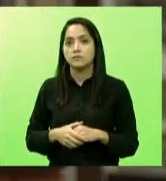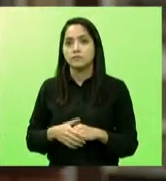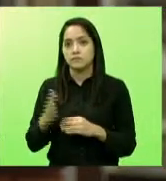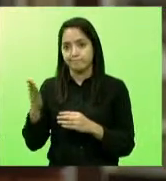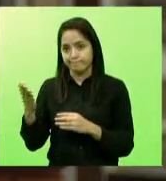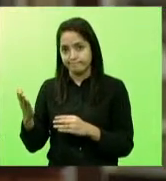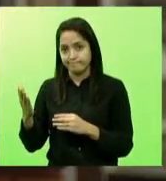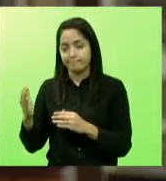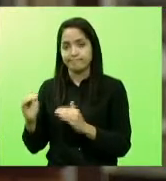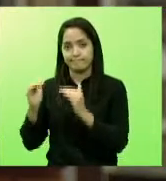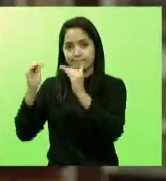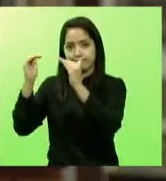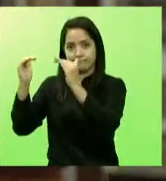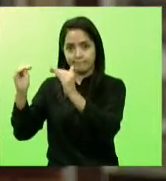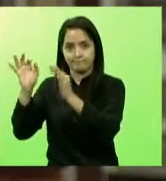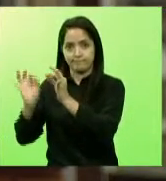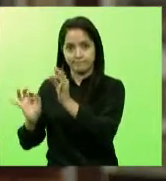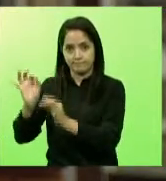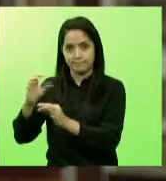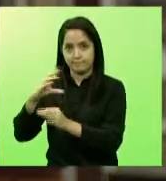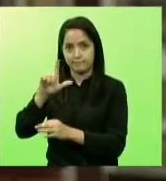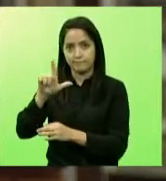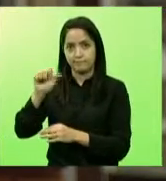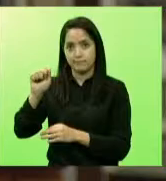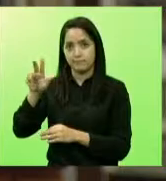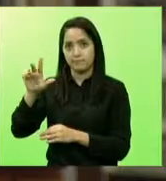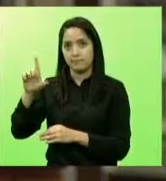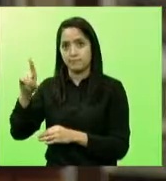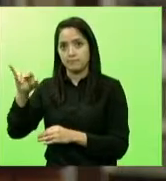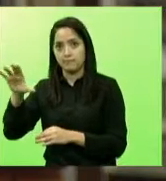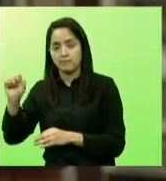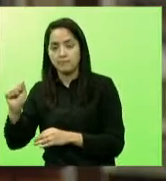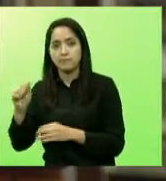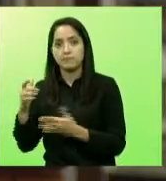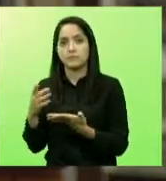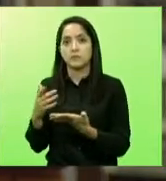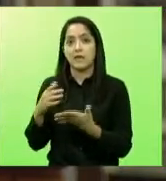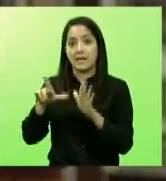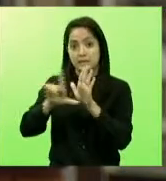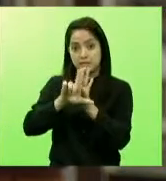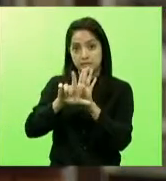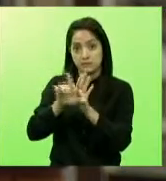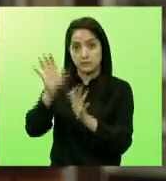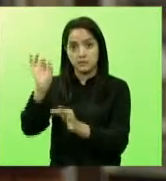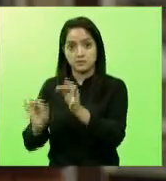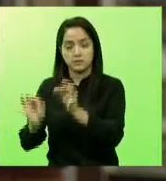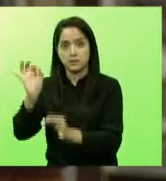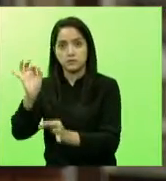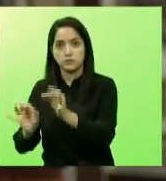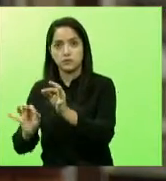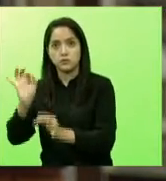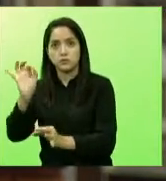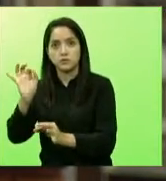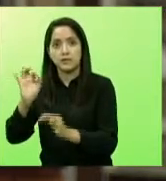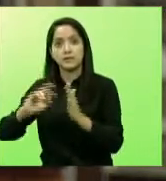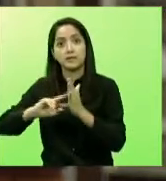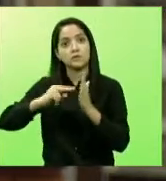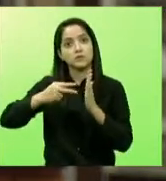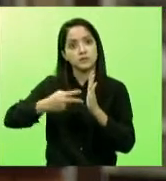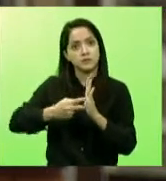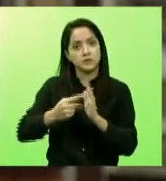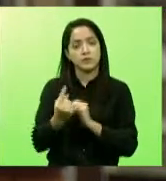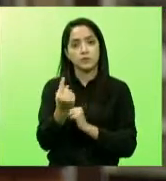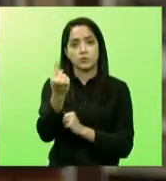desembargadora Cláudia Lambert, é um Brasil que a gente vislumbra, onde as leis e a justiça têm um